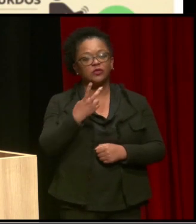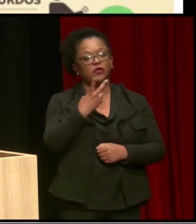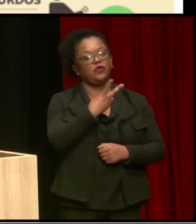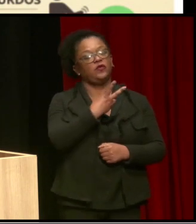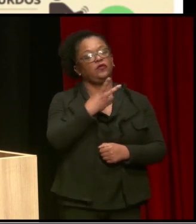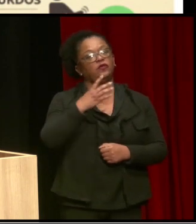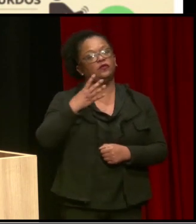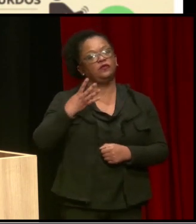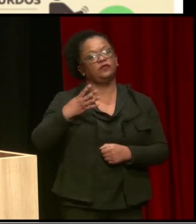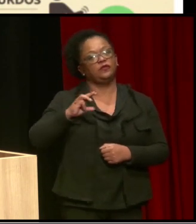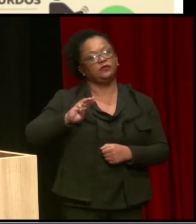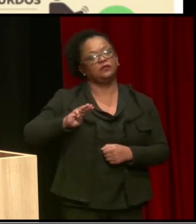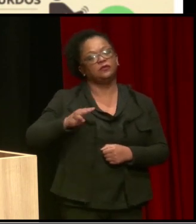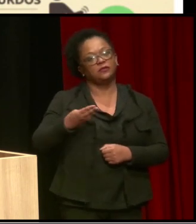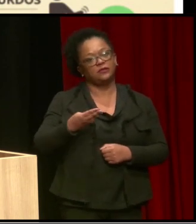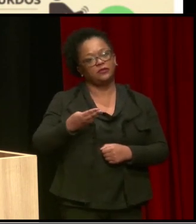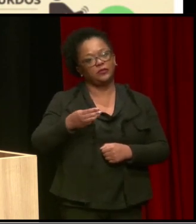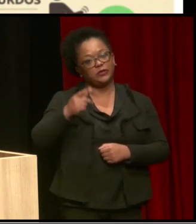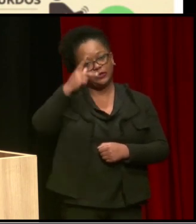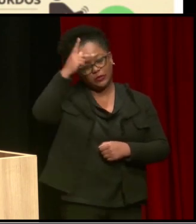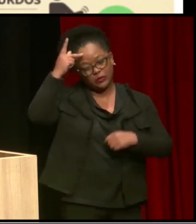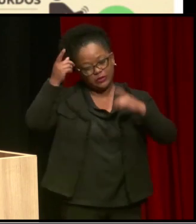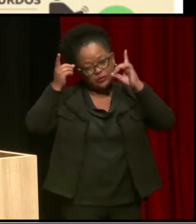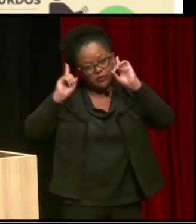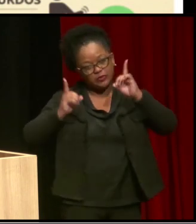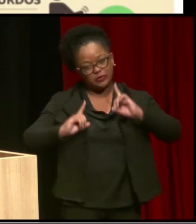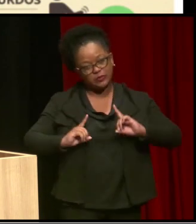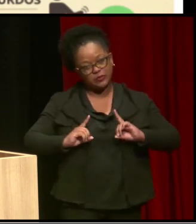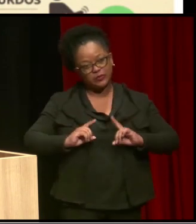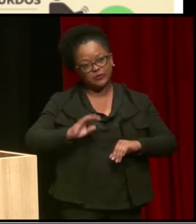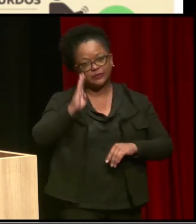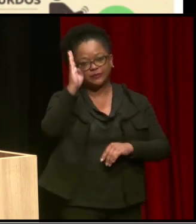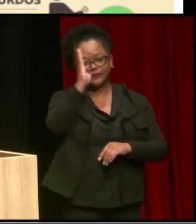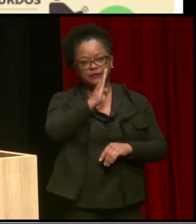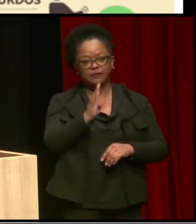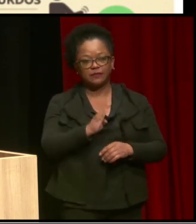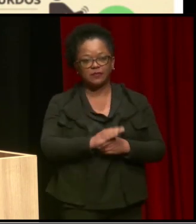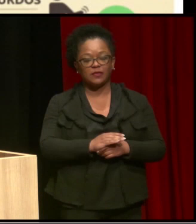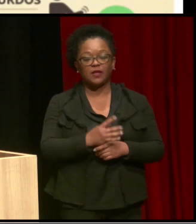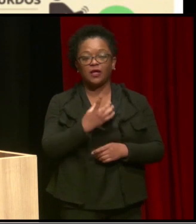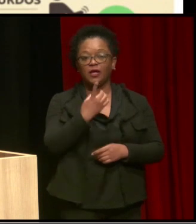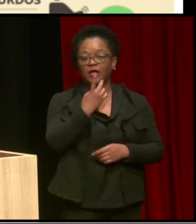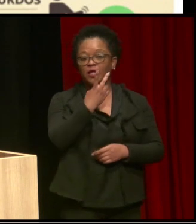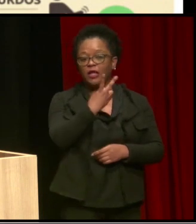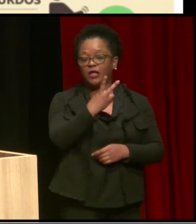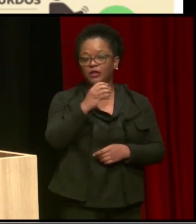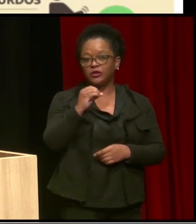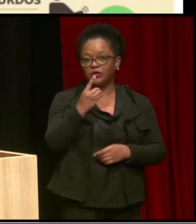Brasil, em 2010, 45 milhões,